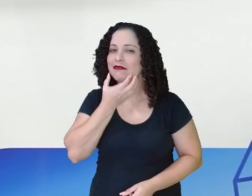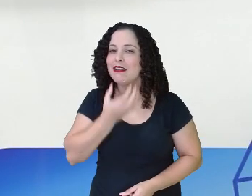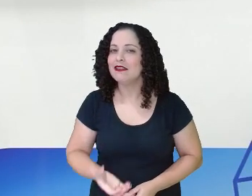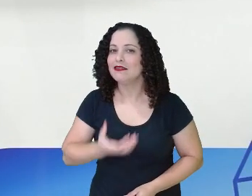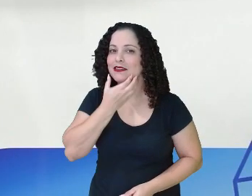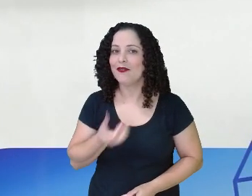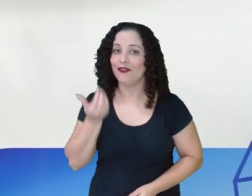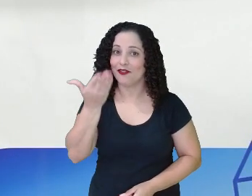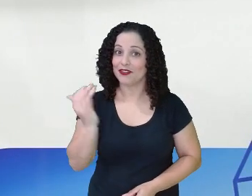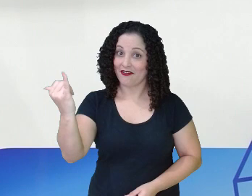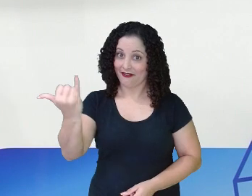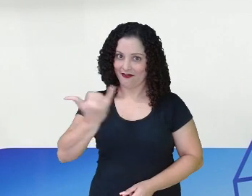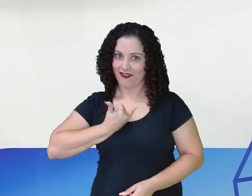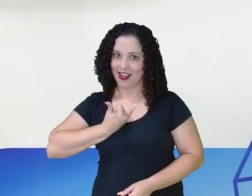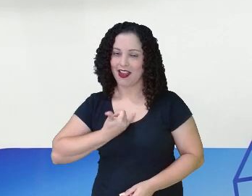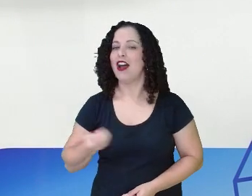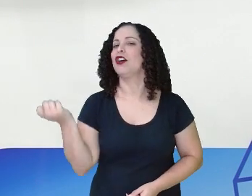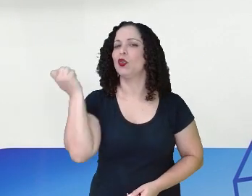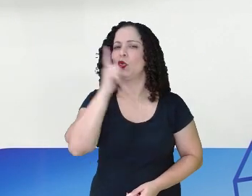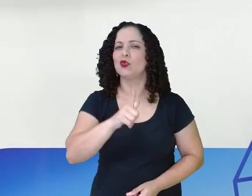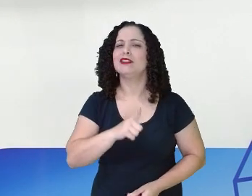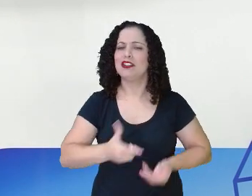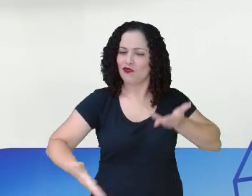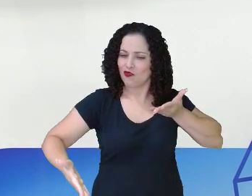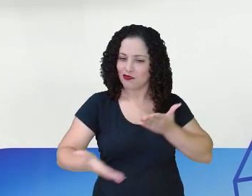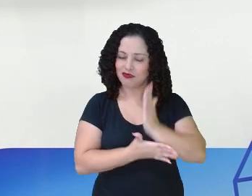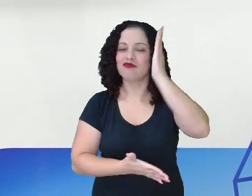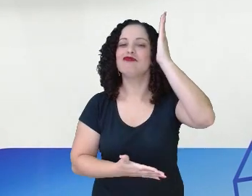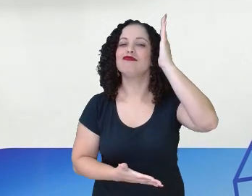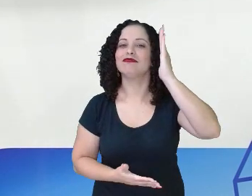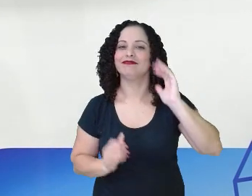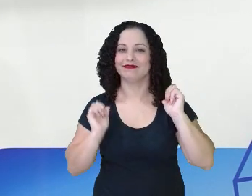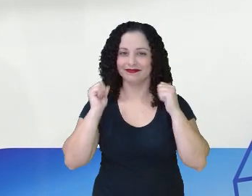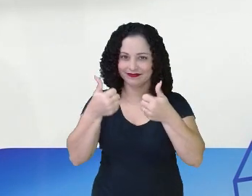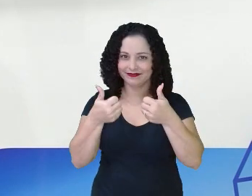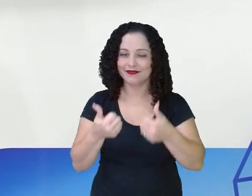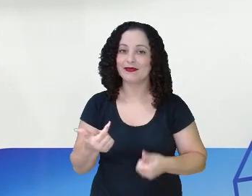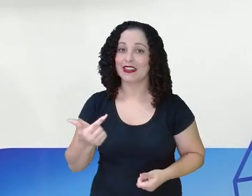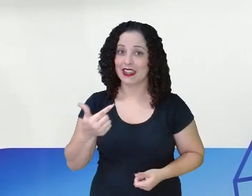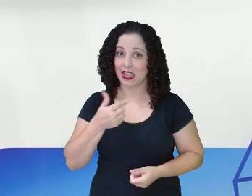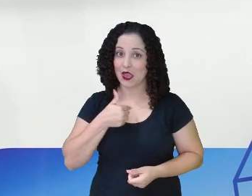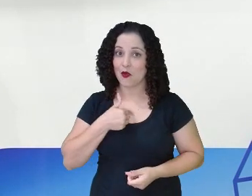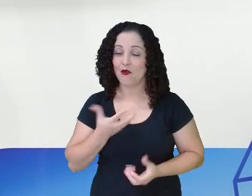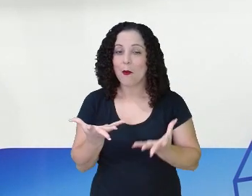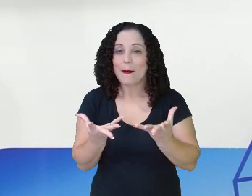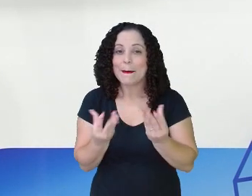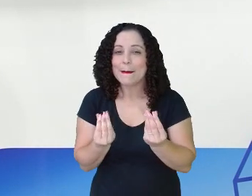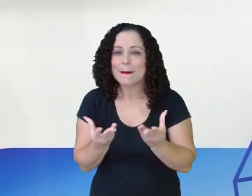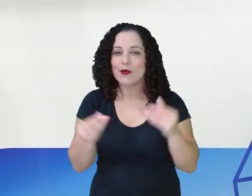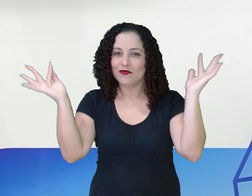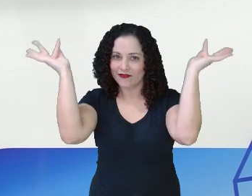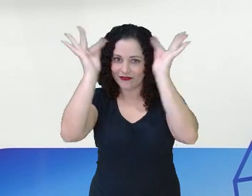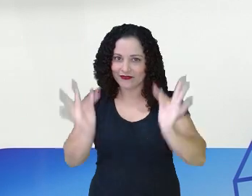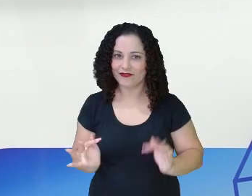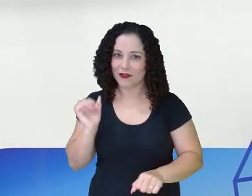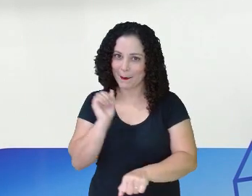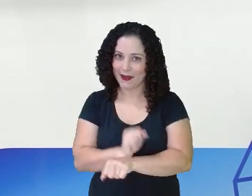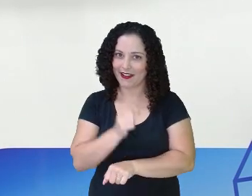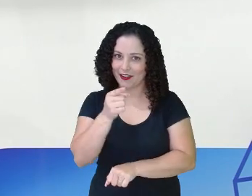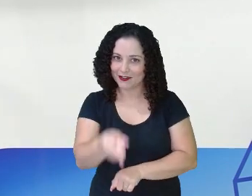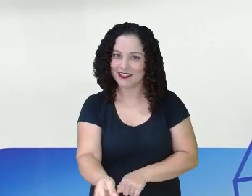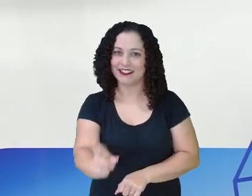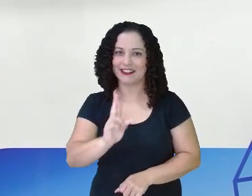alguns meses que conseguiu superar esse problema de leitura, certo? Eu vou ficar esperando o seu